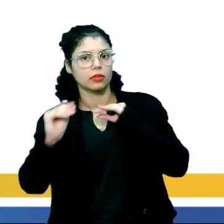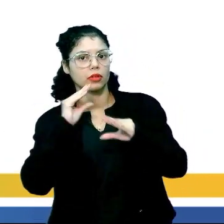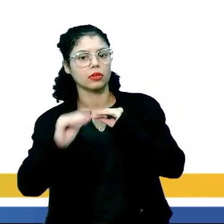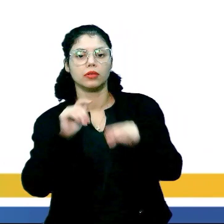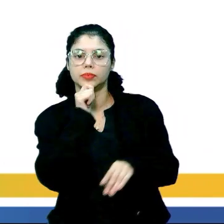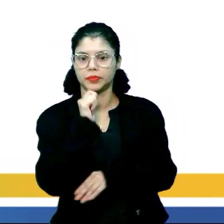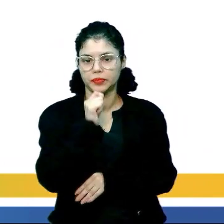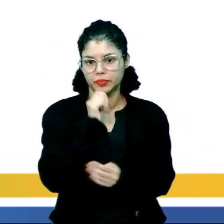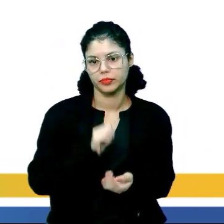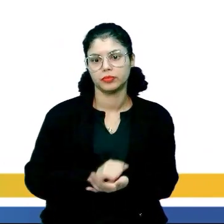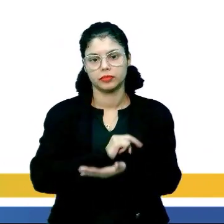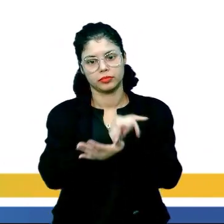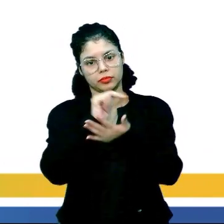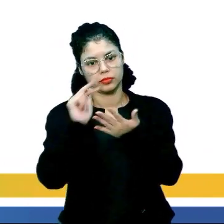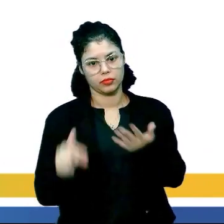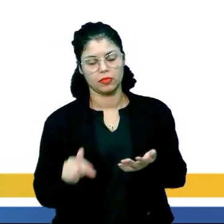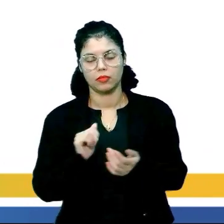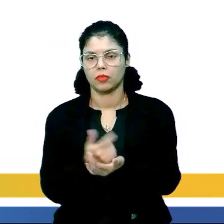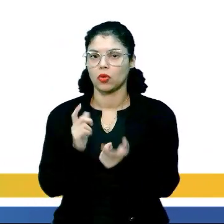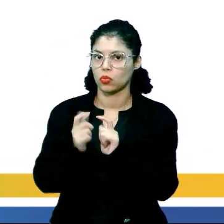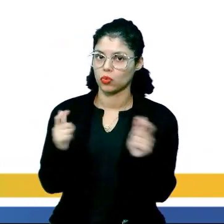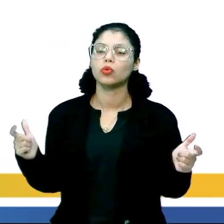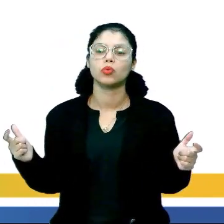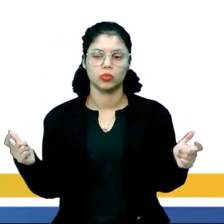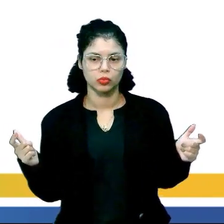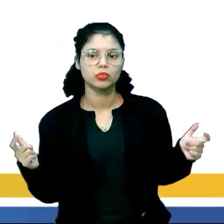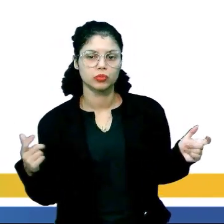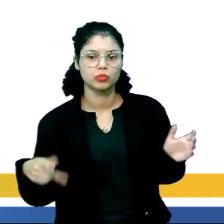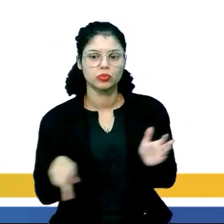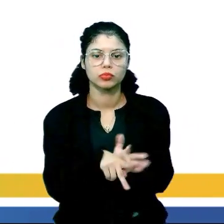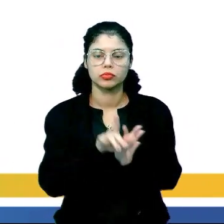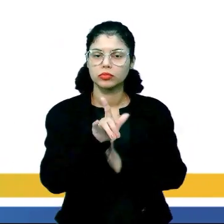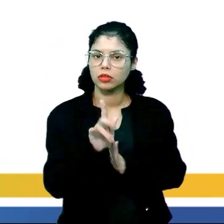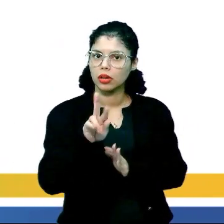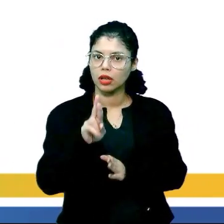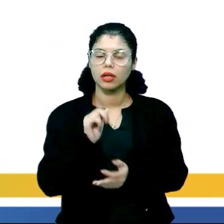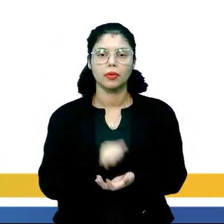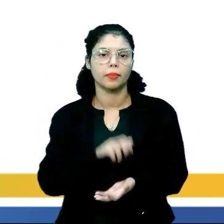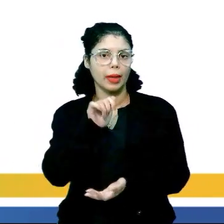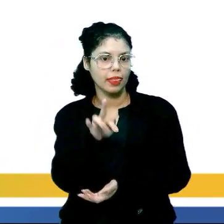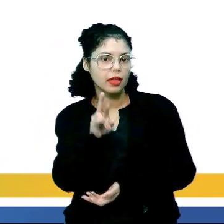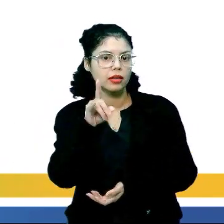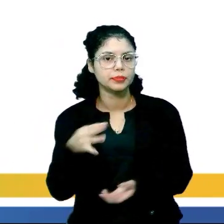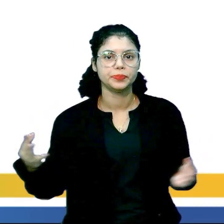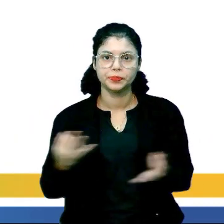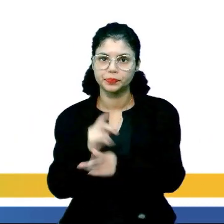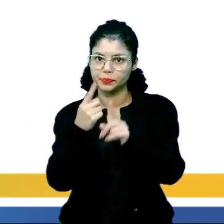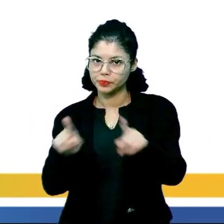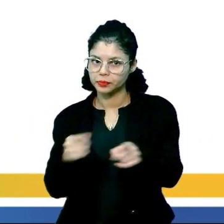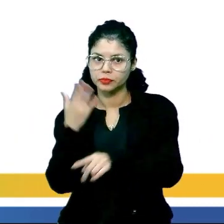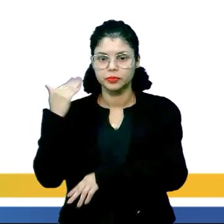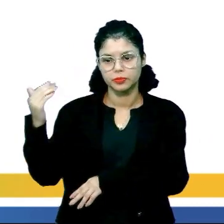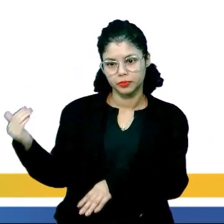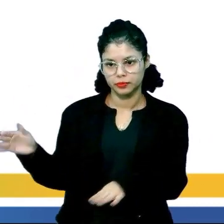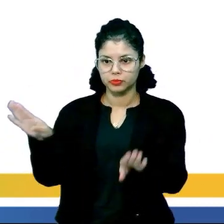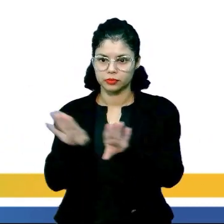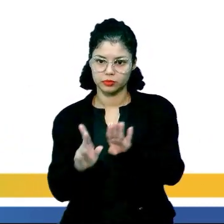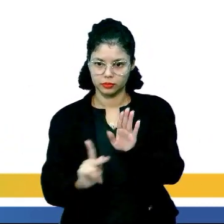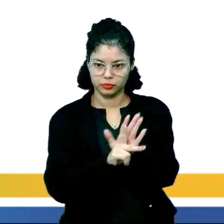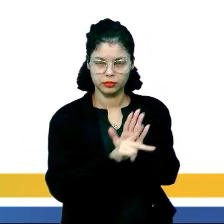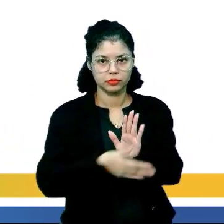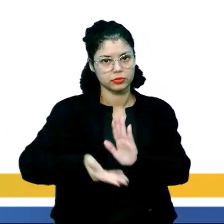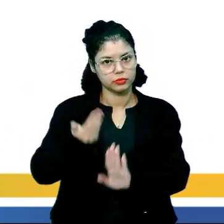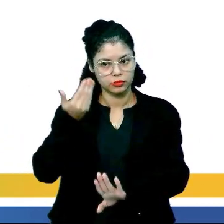o Erasmo Carlos, né, é um dos grandes, o próprio Gerry Adriani, são dois músicos bem afamados da época aqui